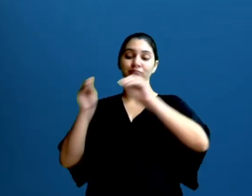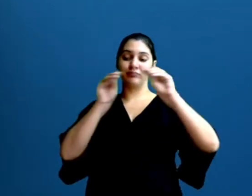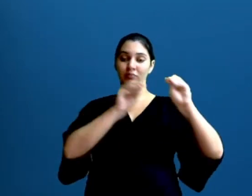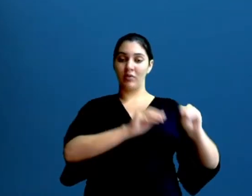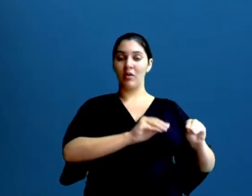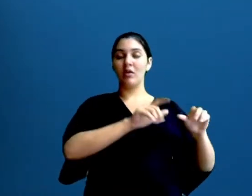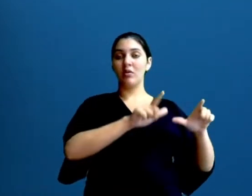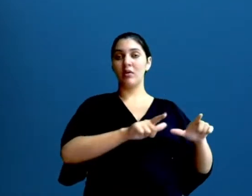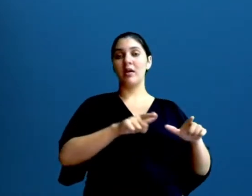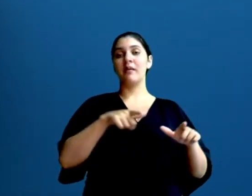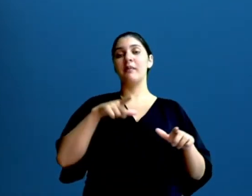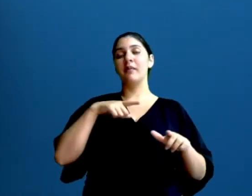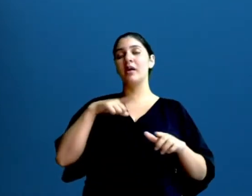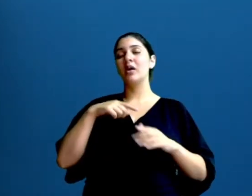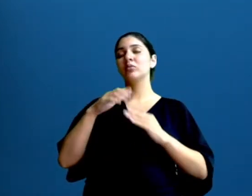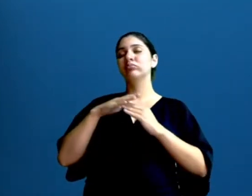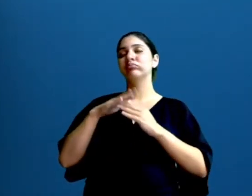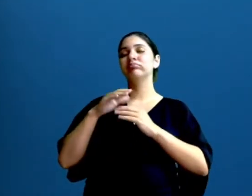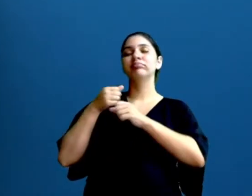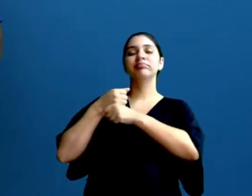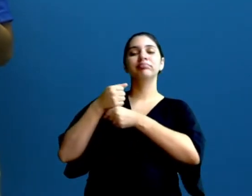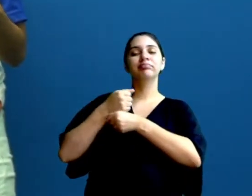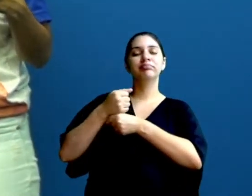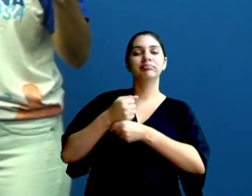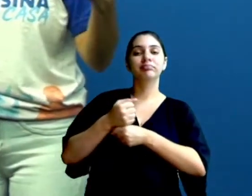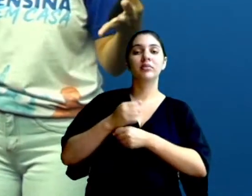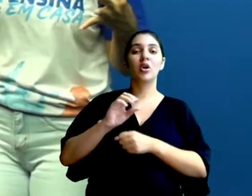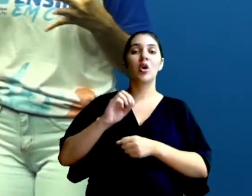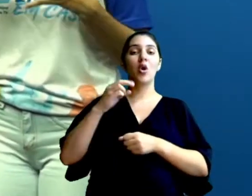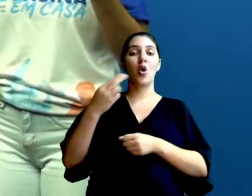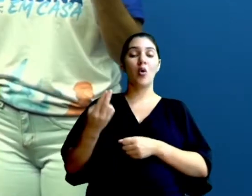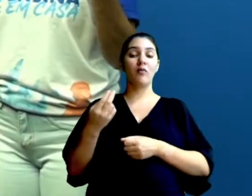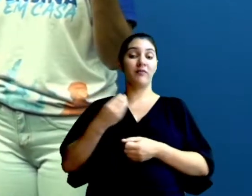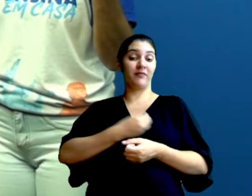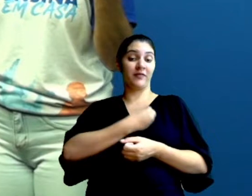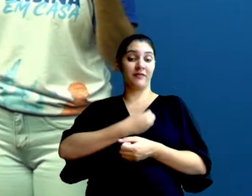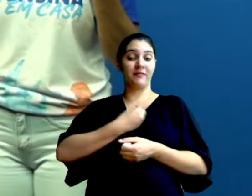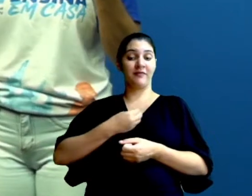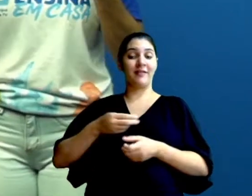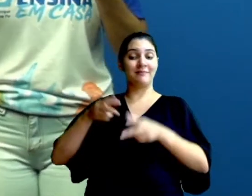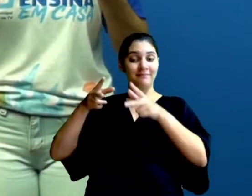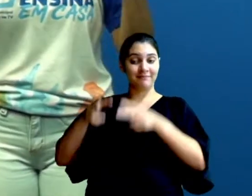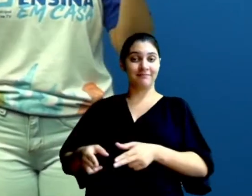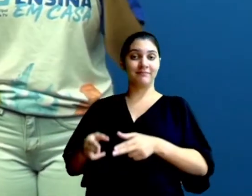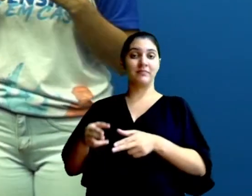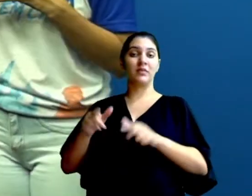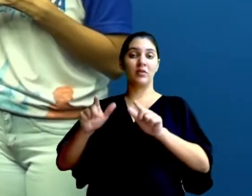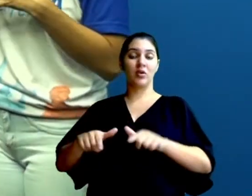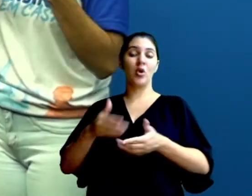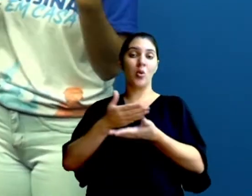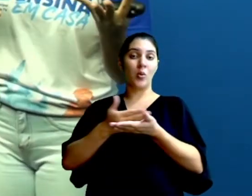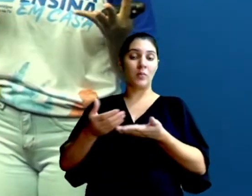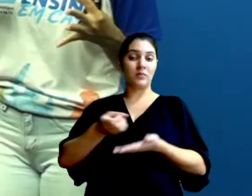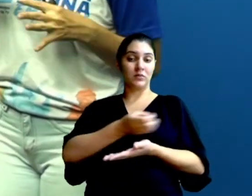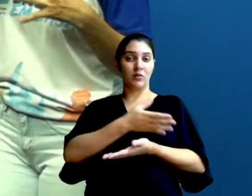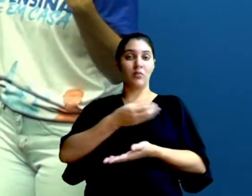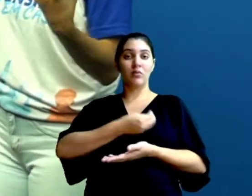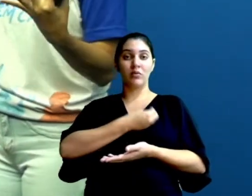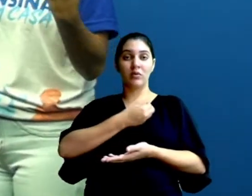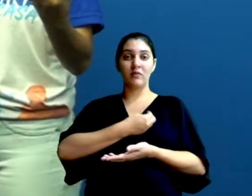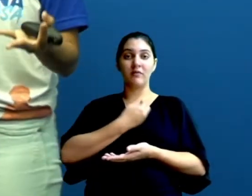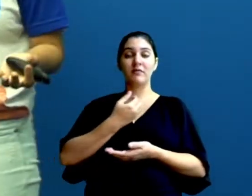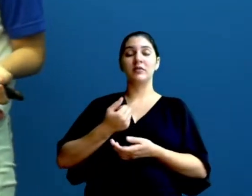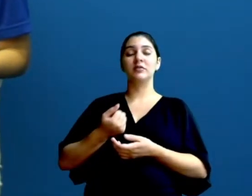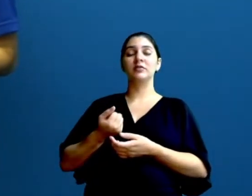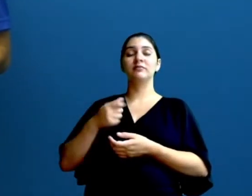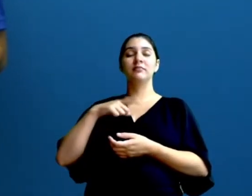um tempo, ou de forma permanente para começar uma nova vida, com